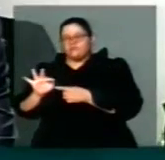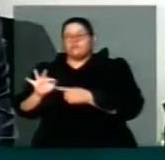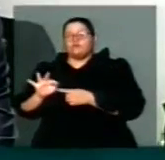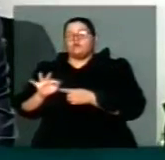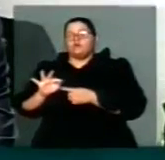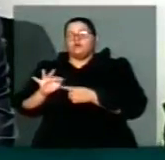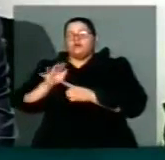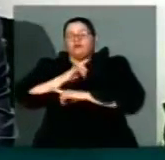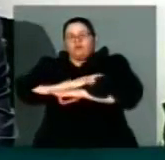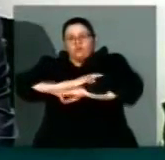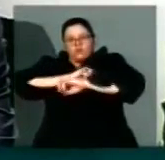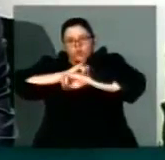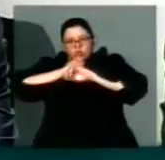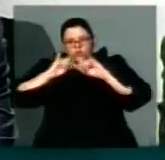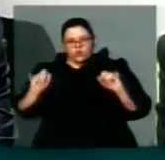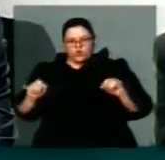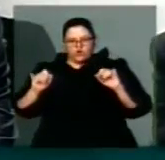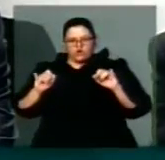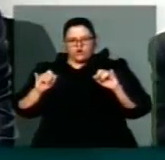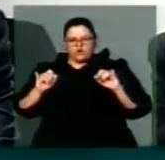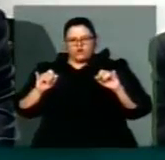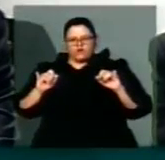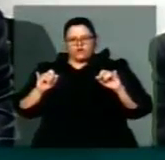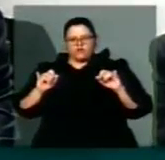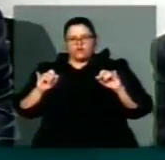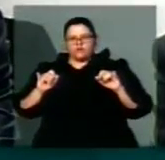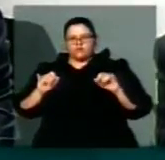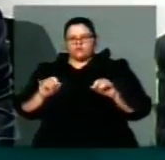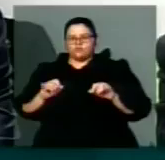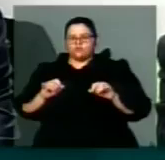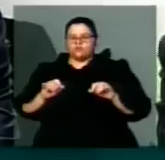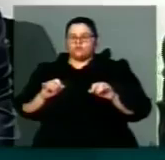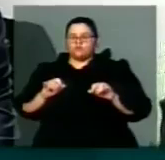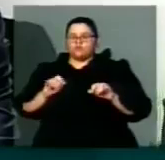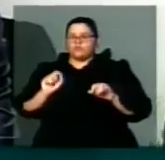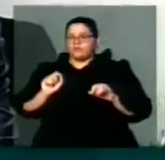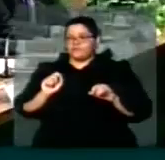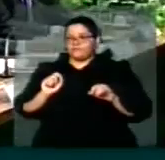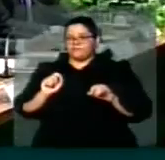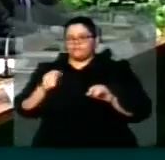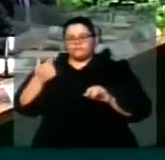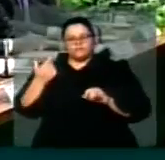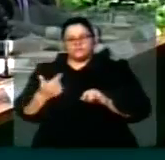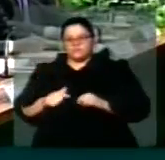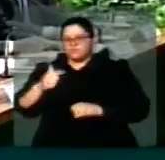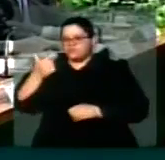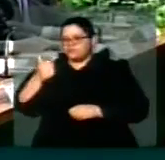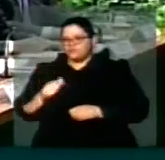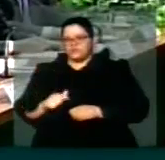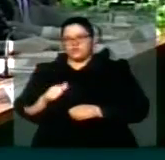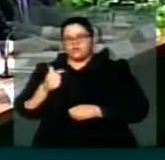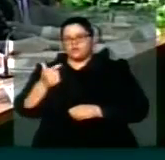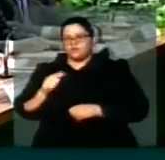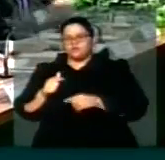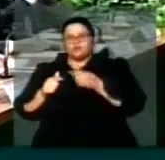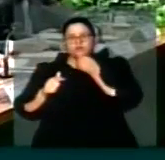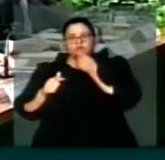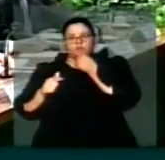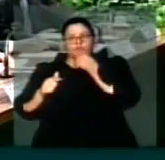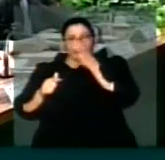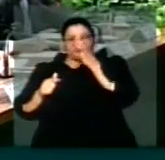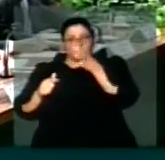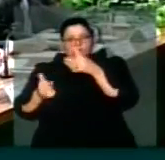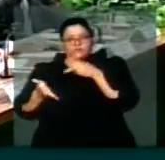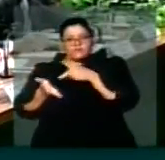público e deu uma declaração formal de que não havia citação desse delator com relação